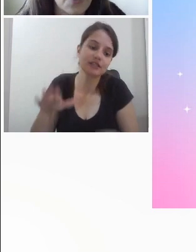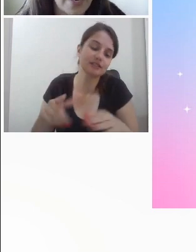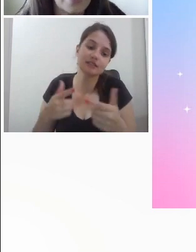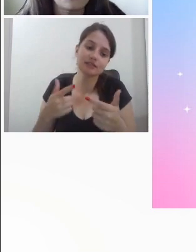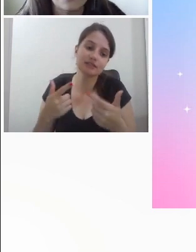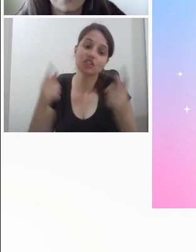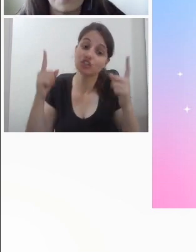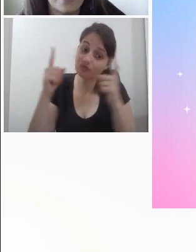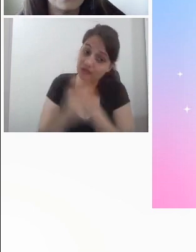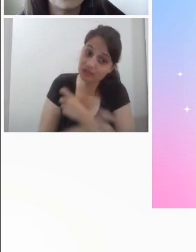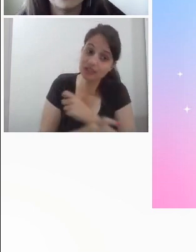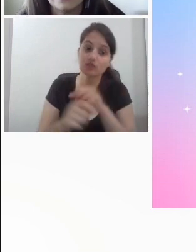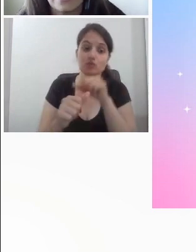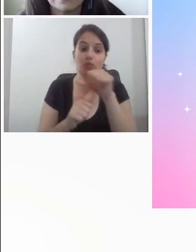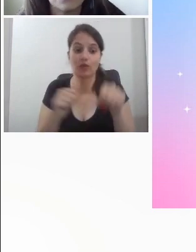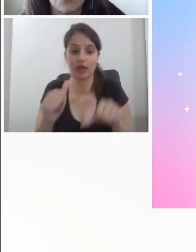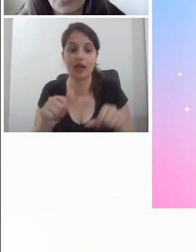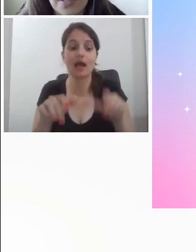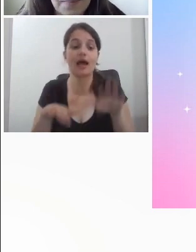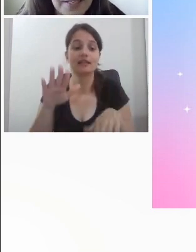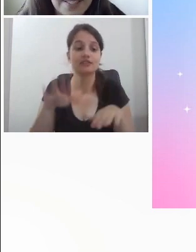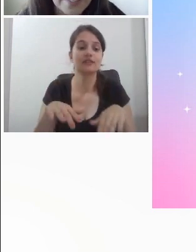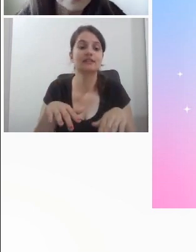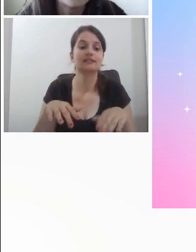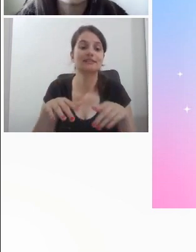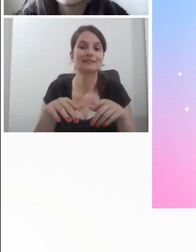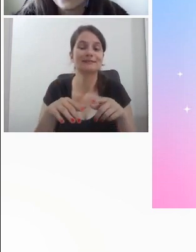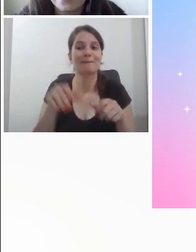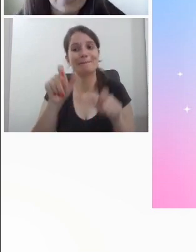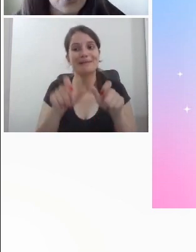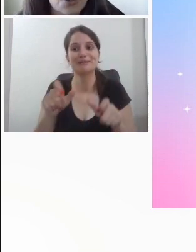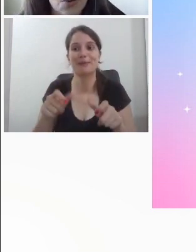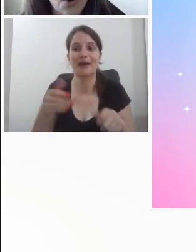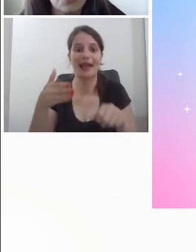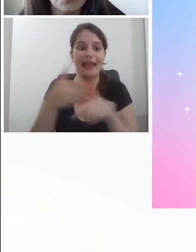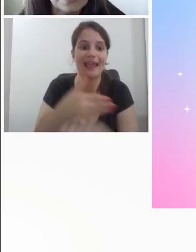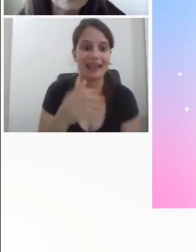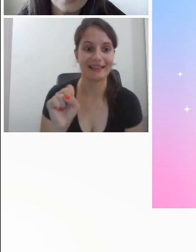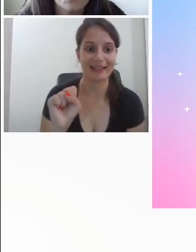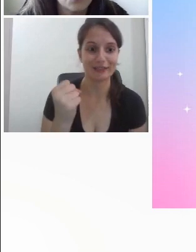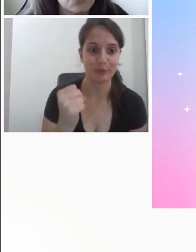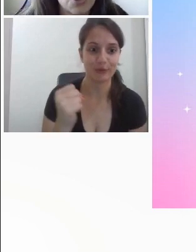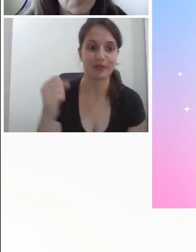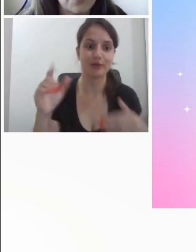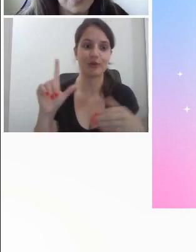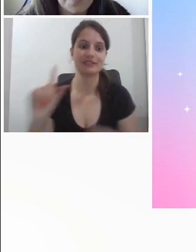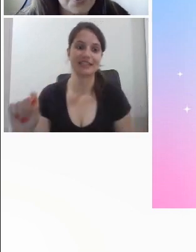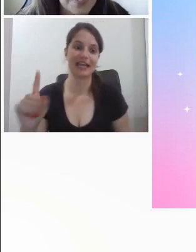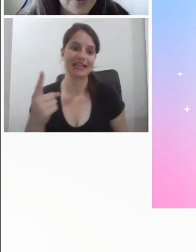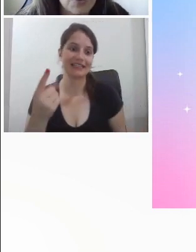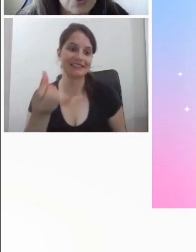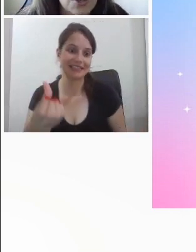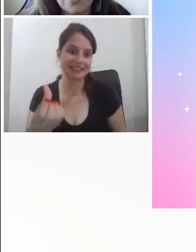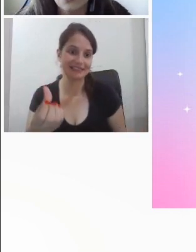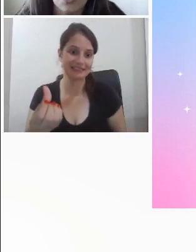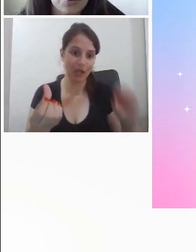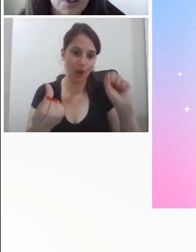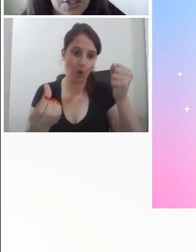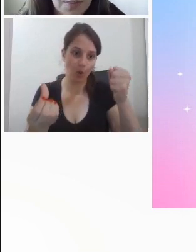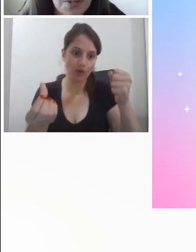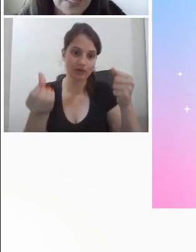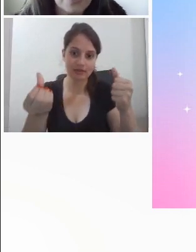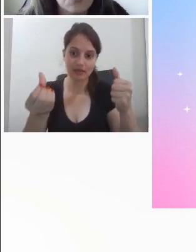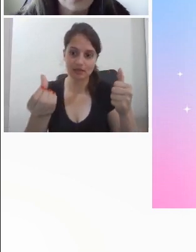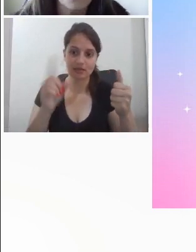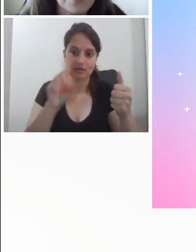no horário de trabalho às 8 da manhã sair às 18 e serem produtivos 100% dos dias todos